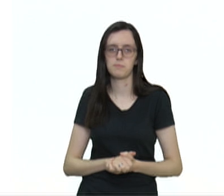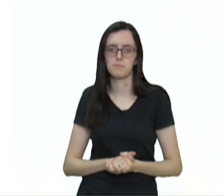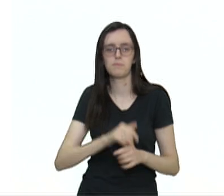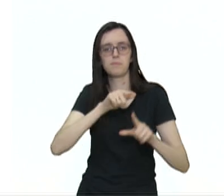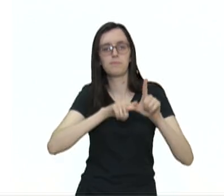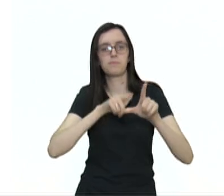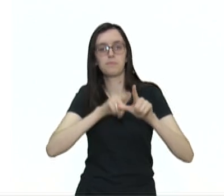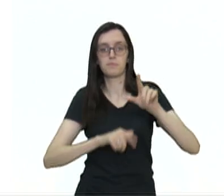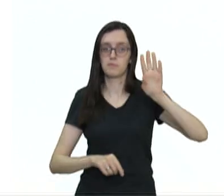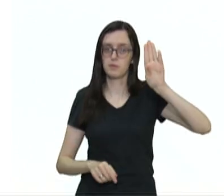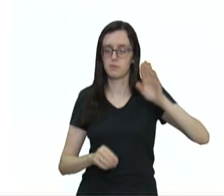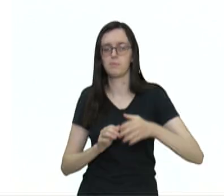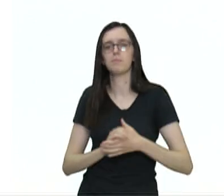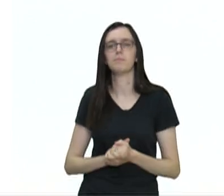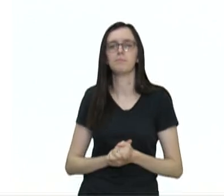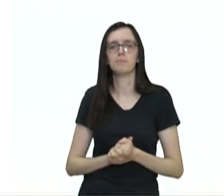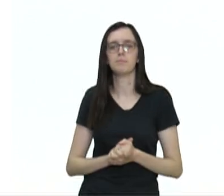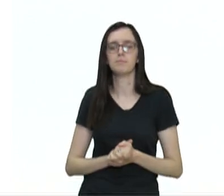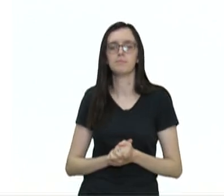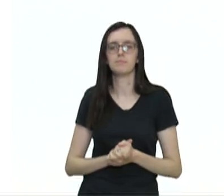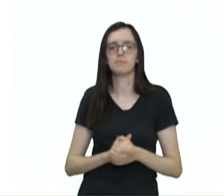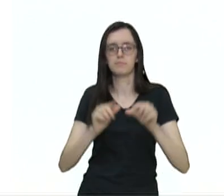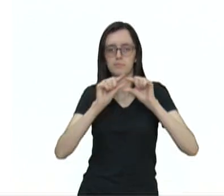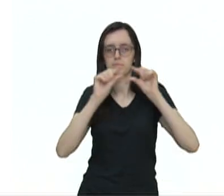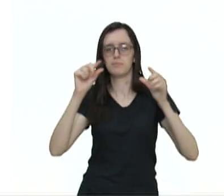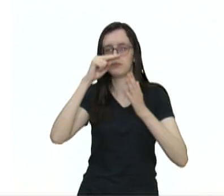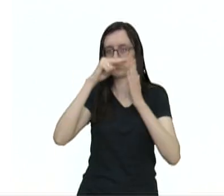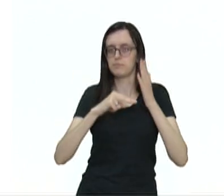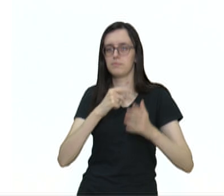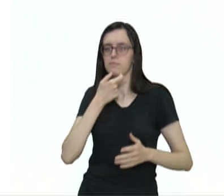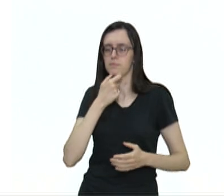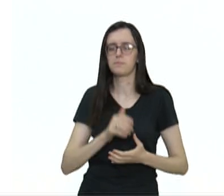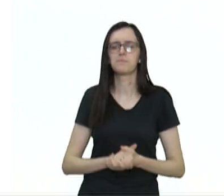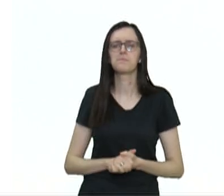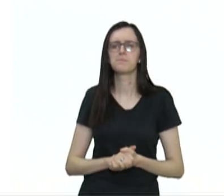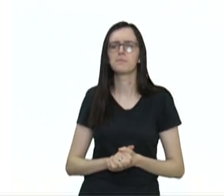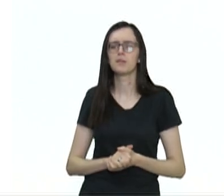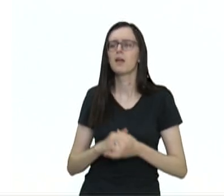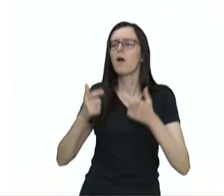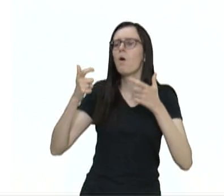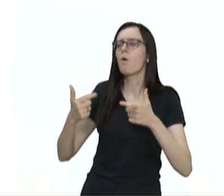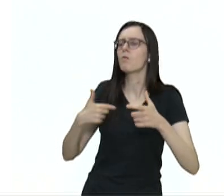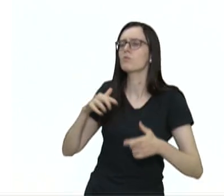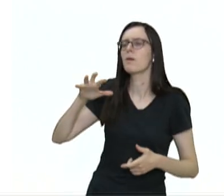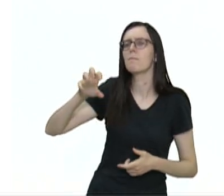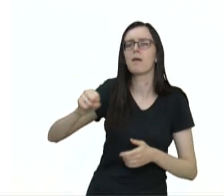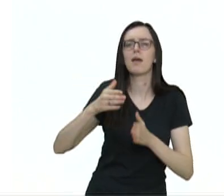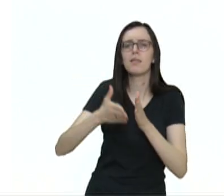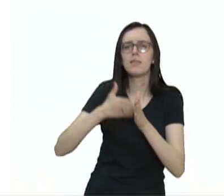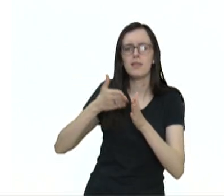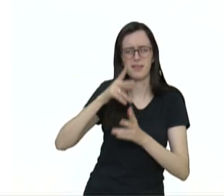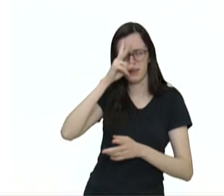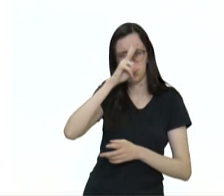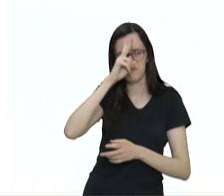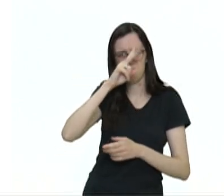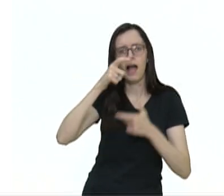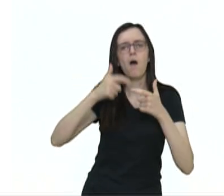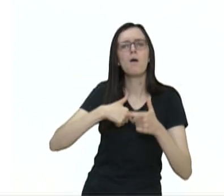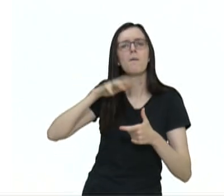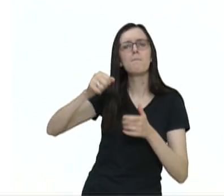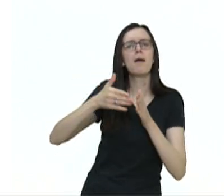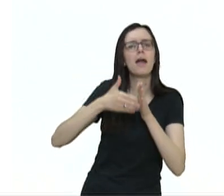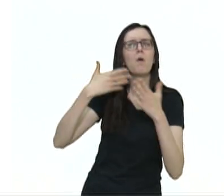letra B. Where can I catch the train? Onde que eu posso pegar o trem? Você lembra que lugares que eu posso pegar o trem?